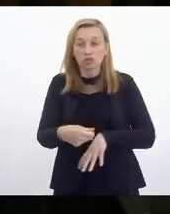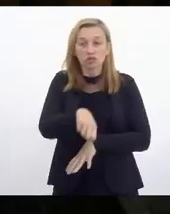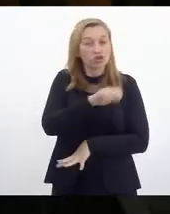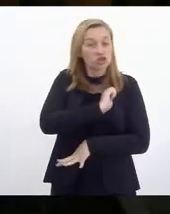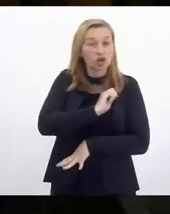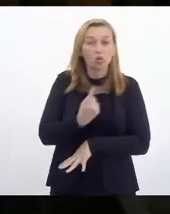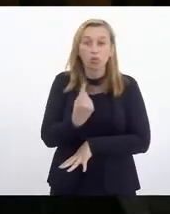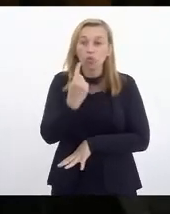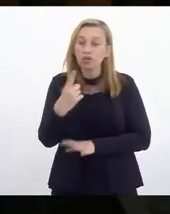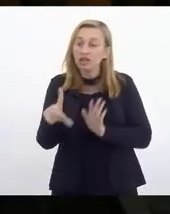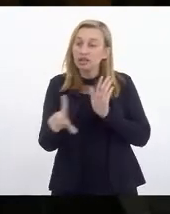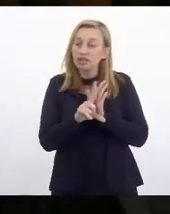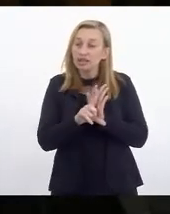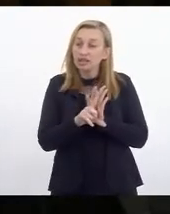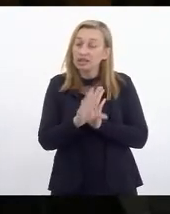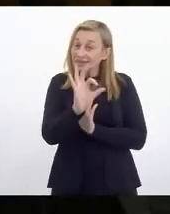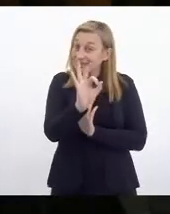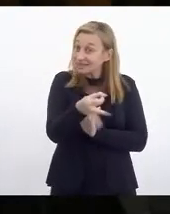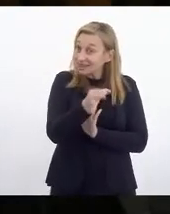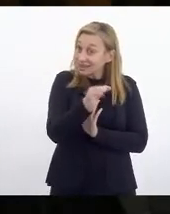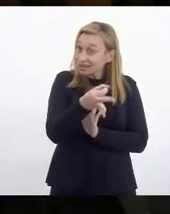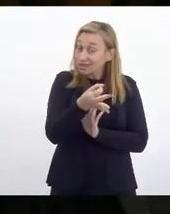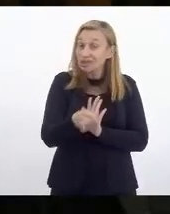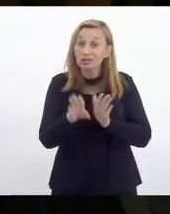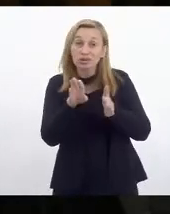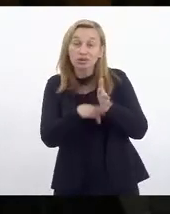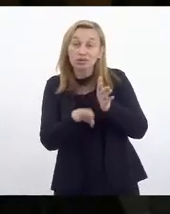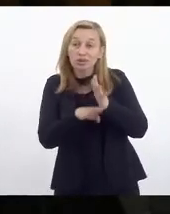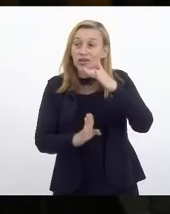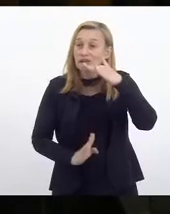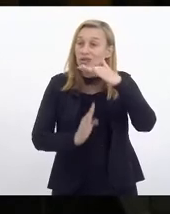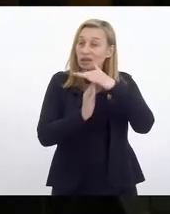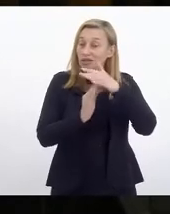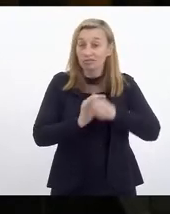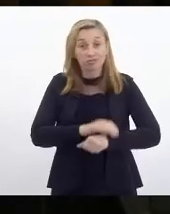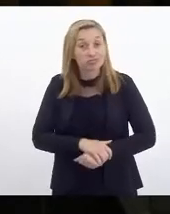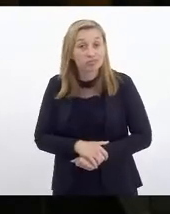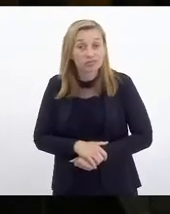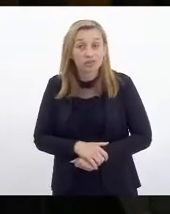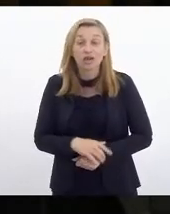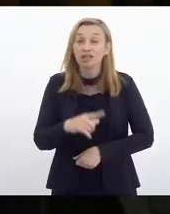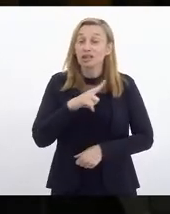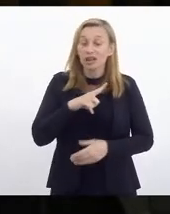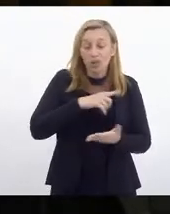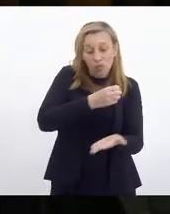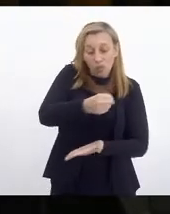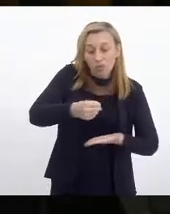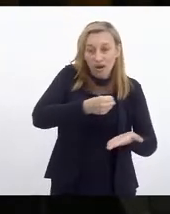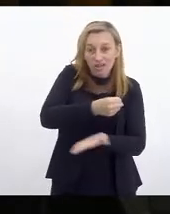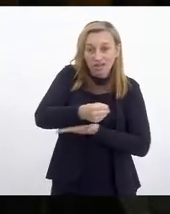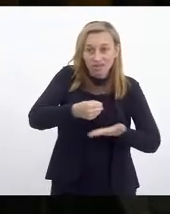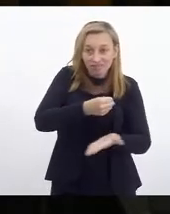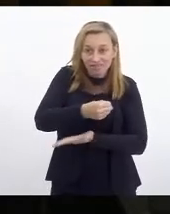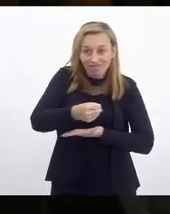das leis foi exatamente sobre o teto de gastos, que terá como base